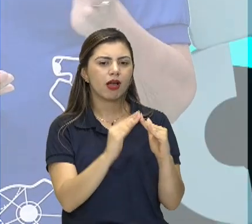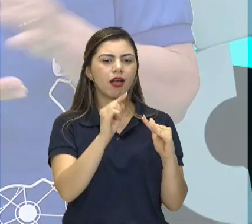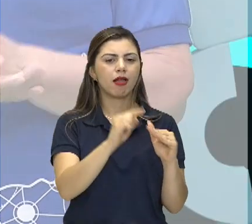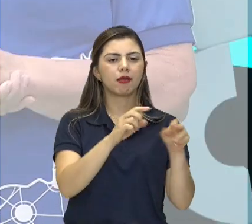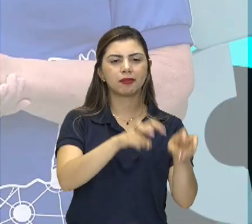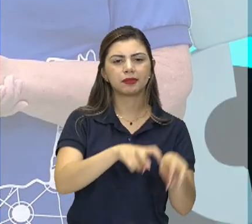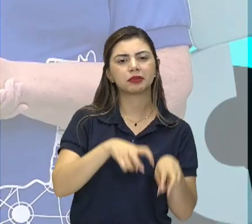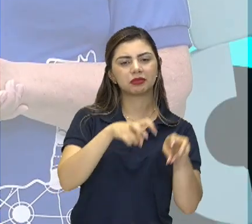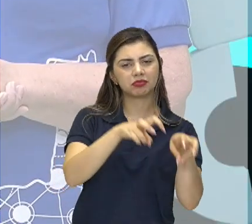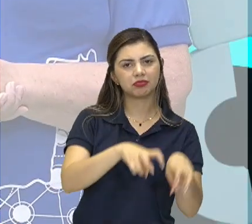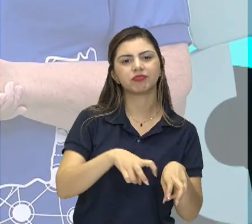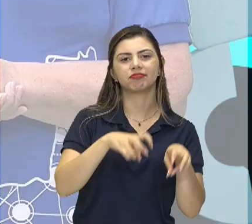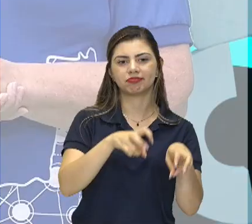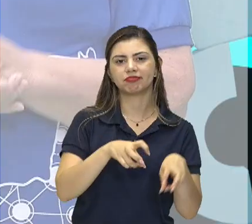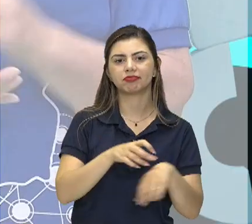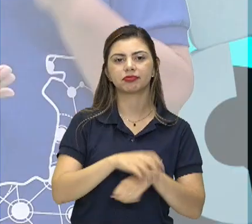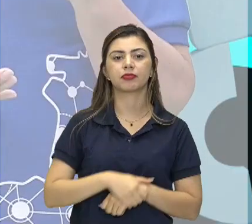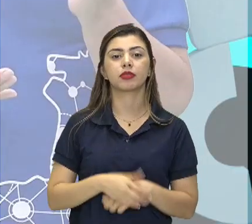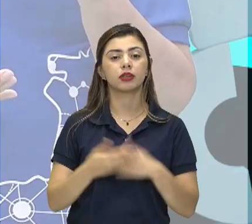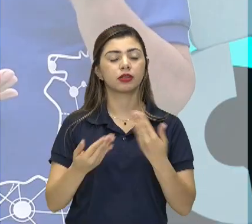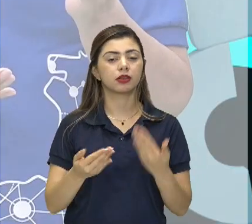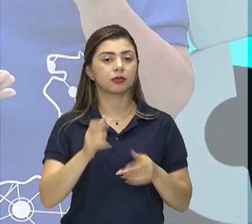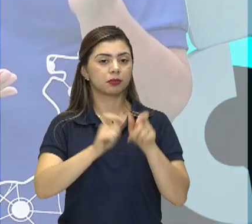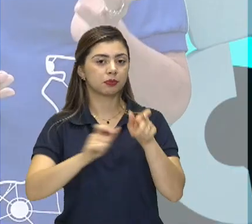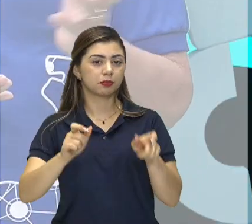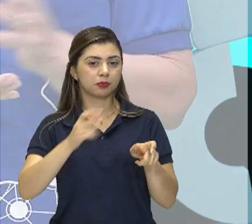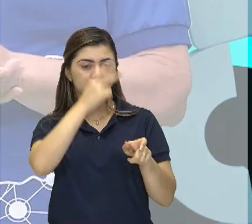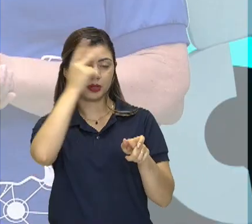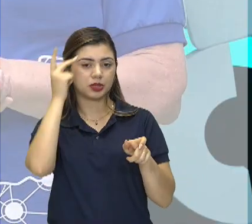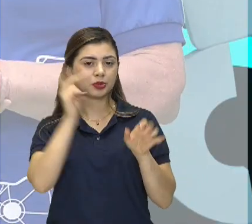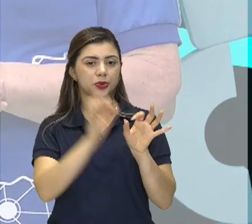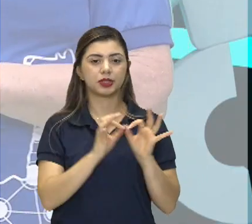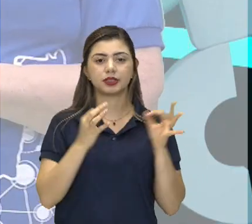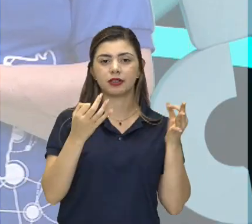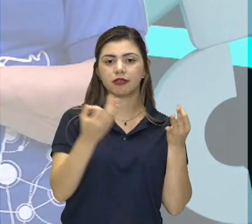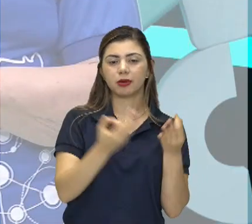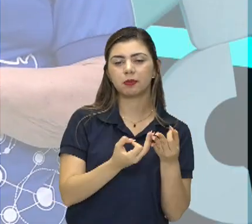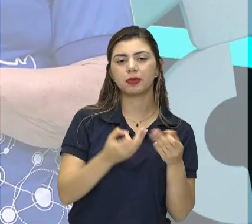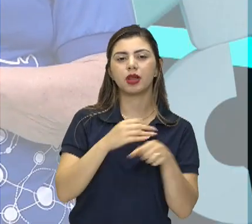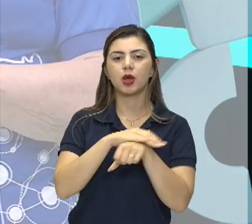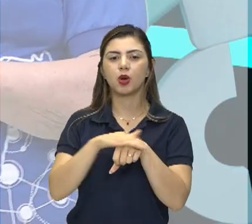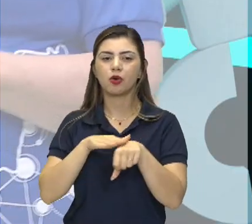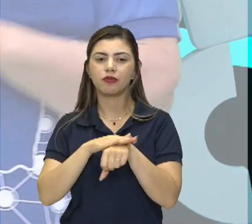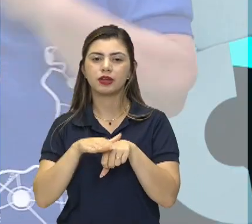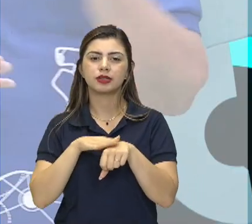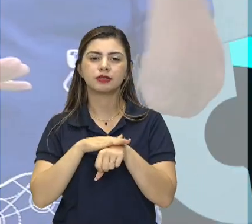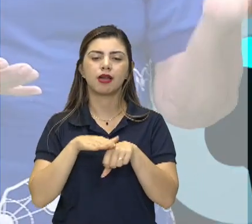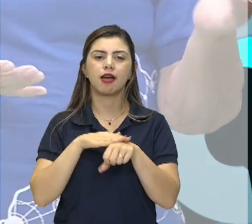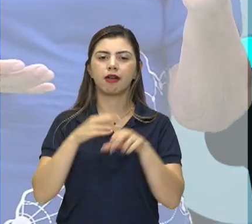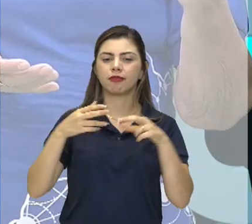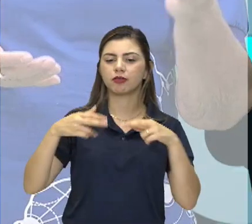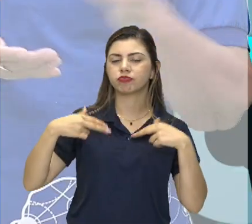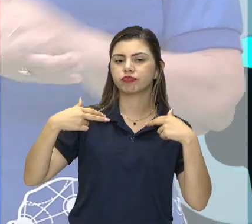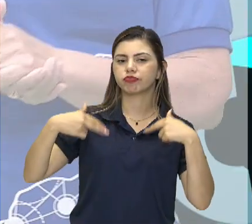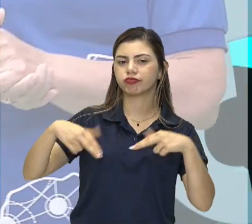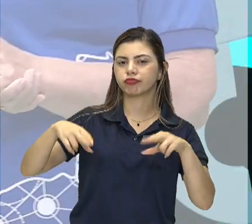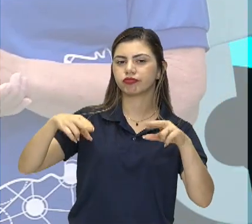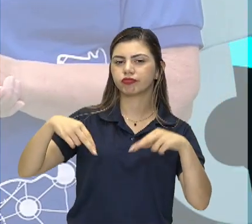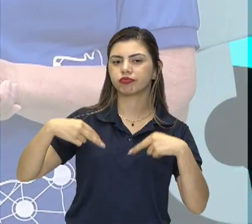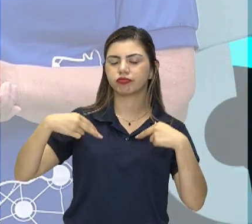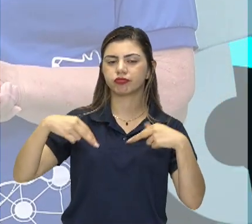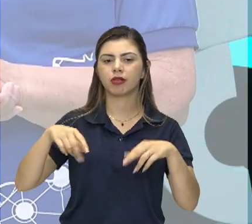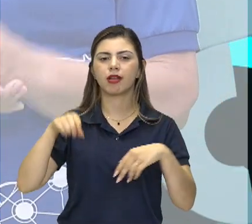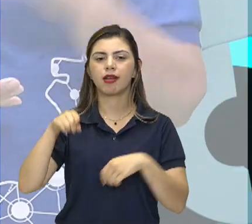campo, provavelmente. Pessoas possivelmente familiares conversavam deitados à rede e